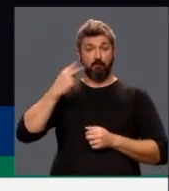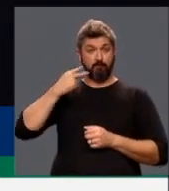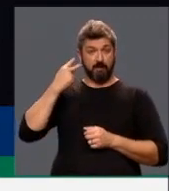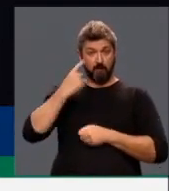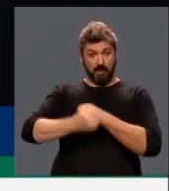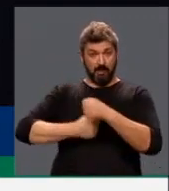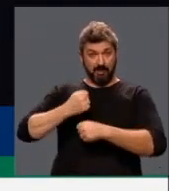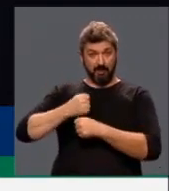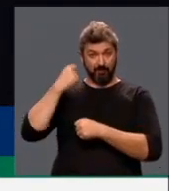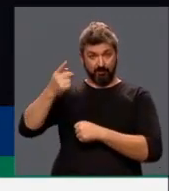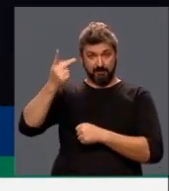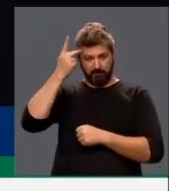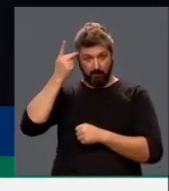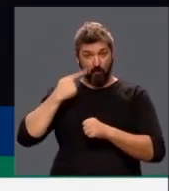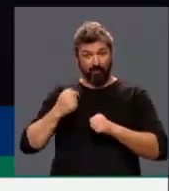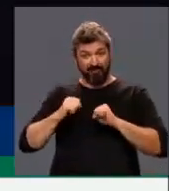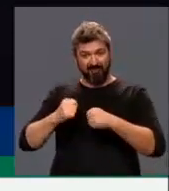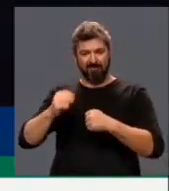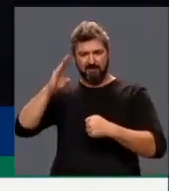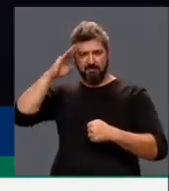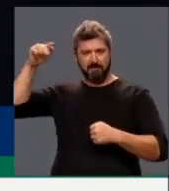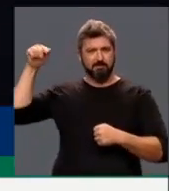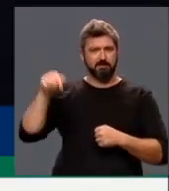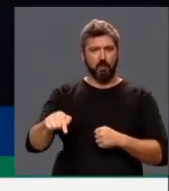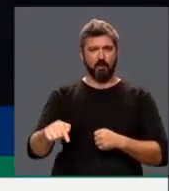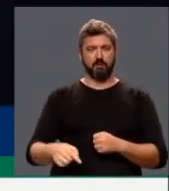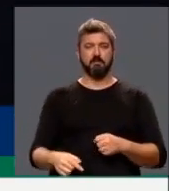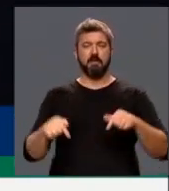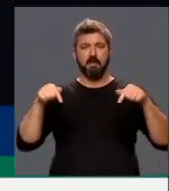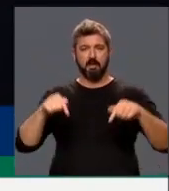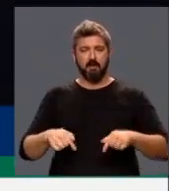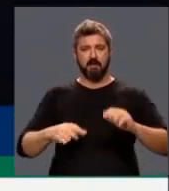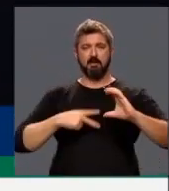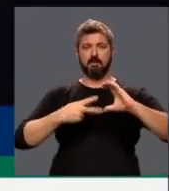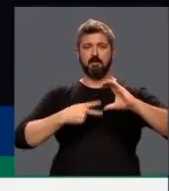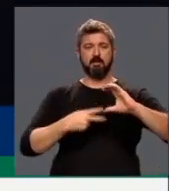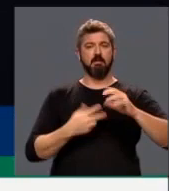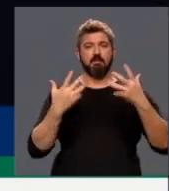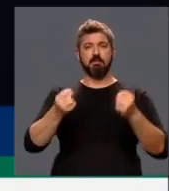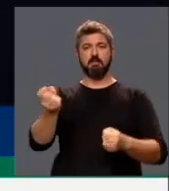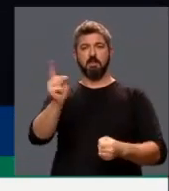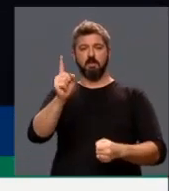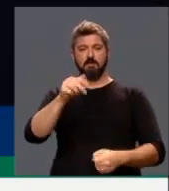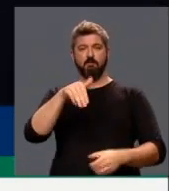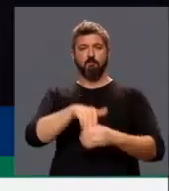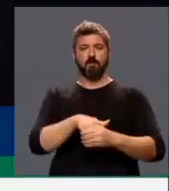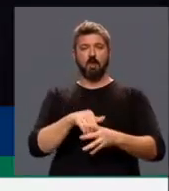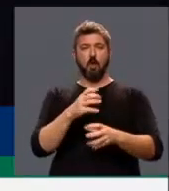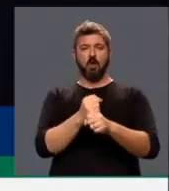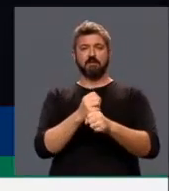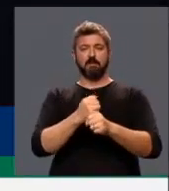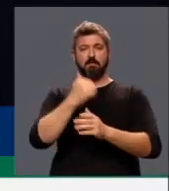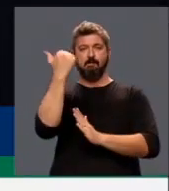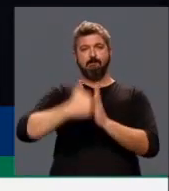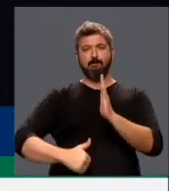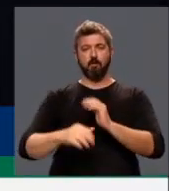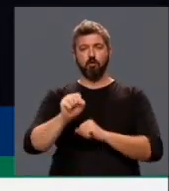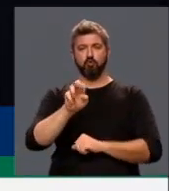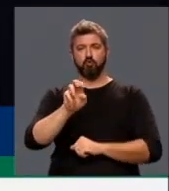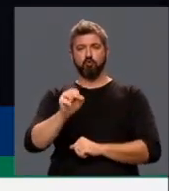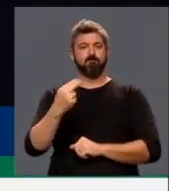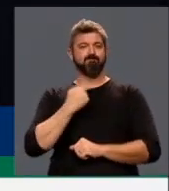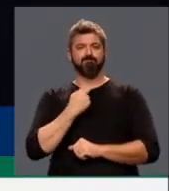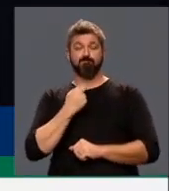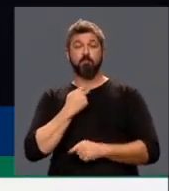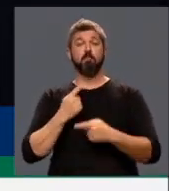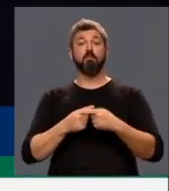que vem e vou defender muito para que essa casa, essa Câmara, não vote mais cortes orçamentários no SUS, porque corte orçamentário no